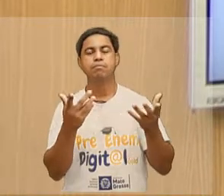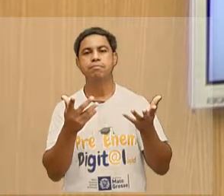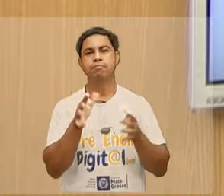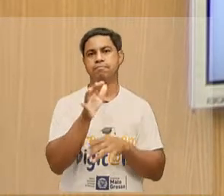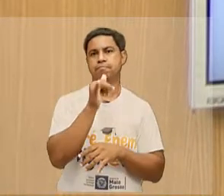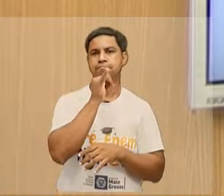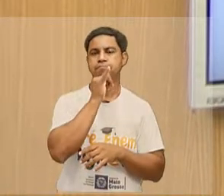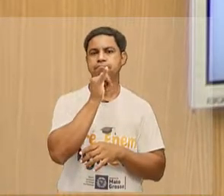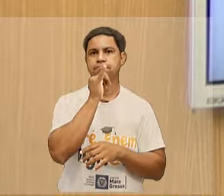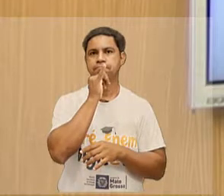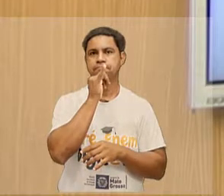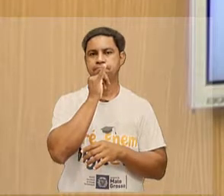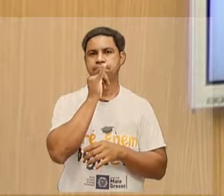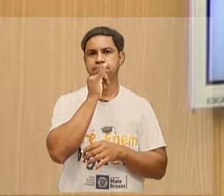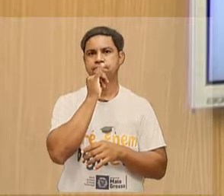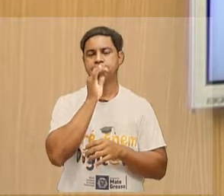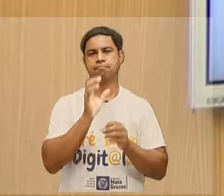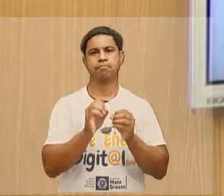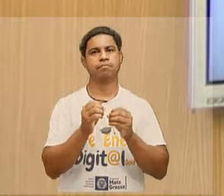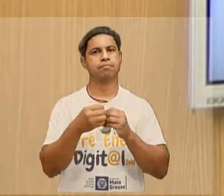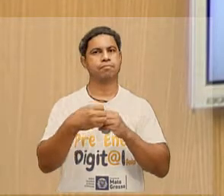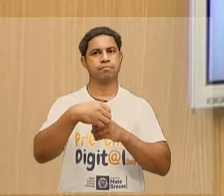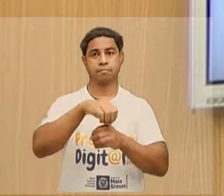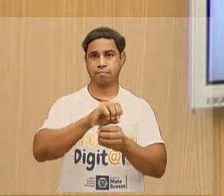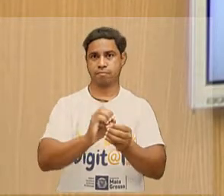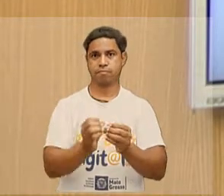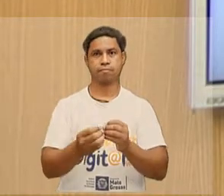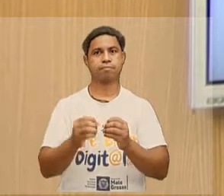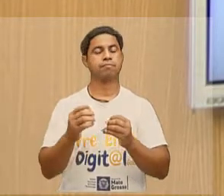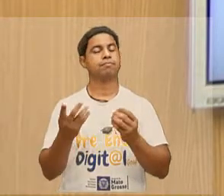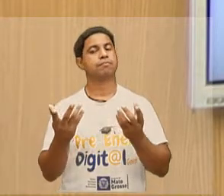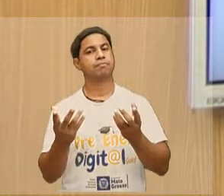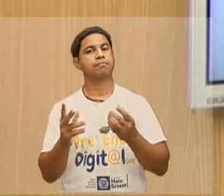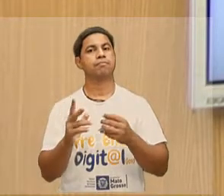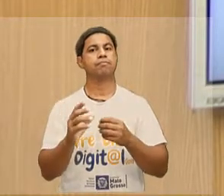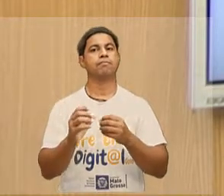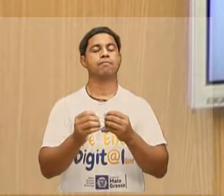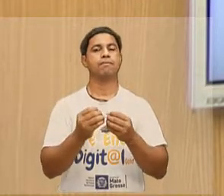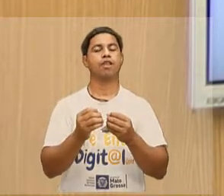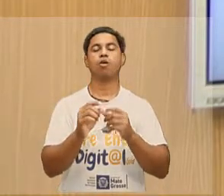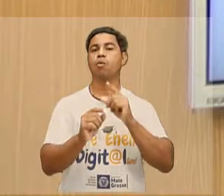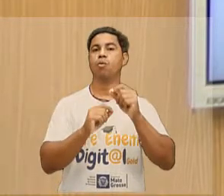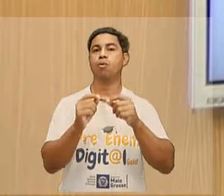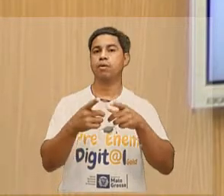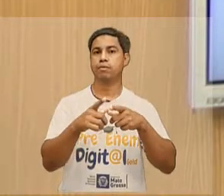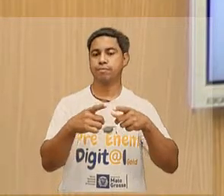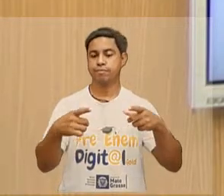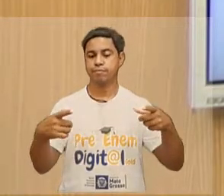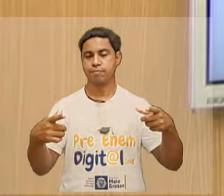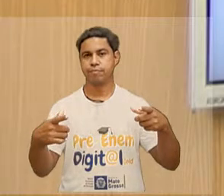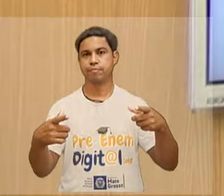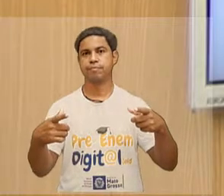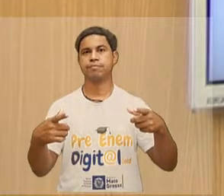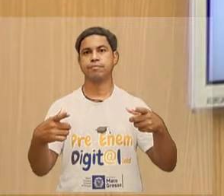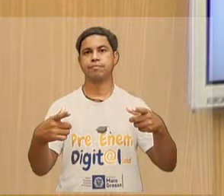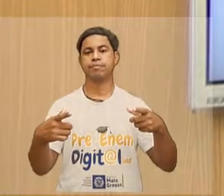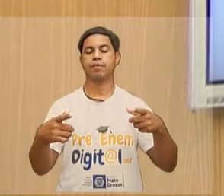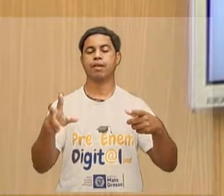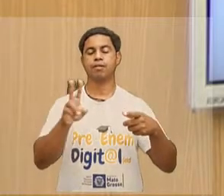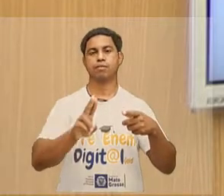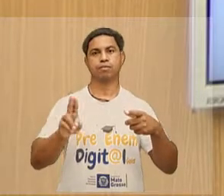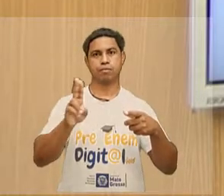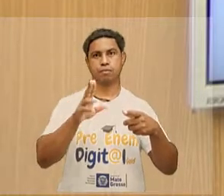orgânicas. Por exemplo, tem crescido muito a questão da utilização da